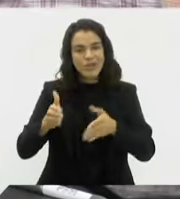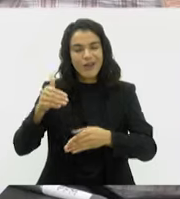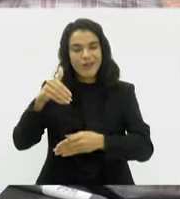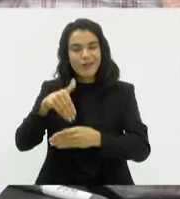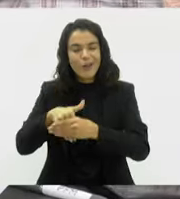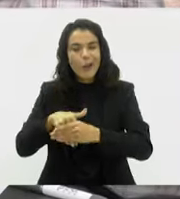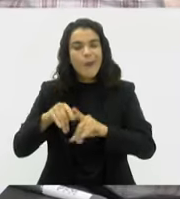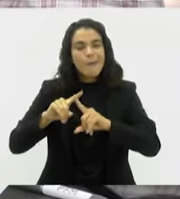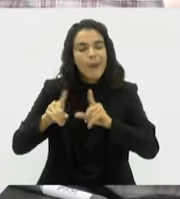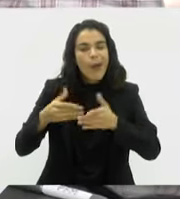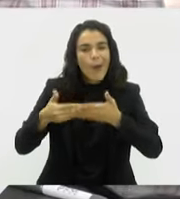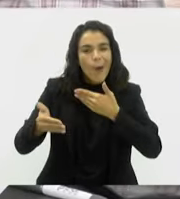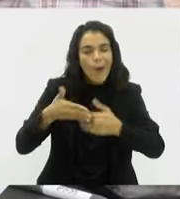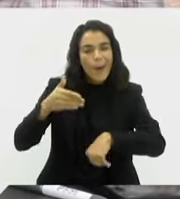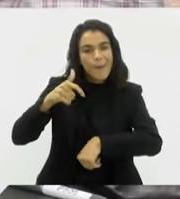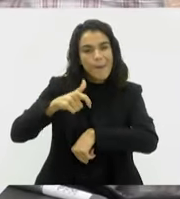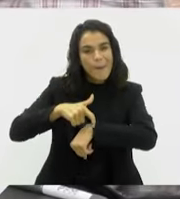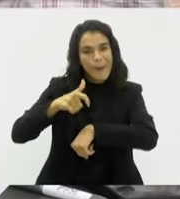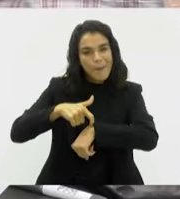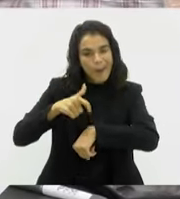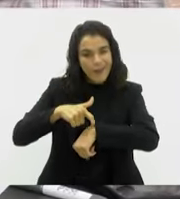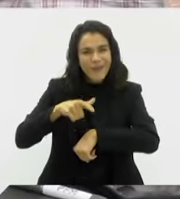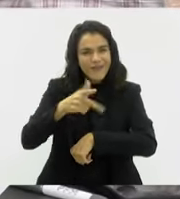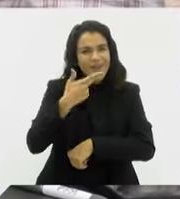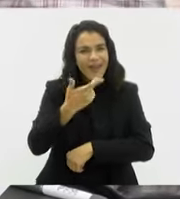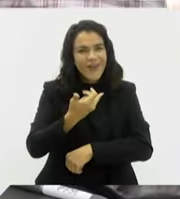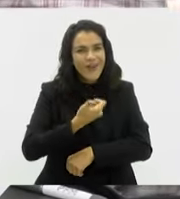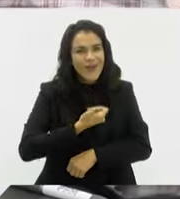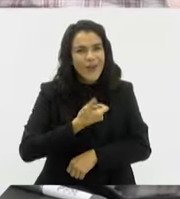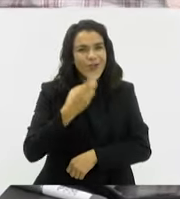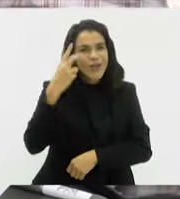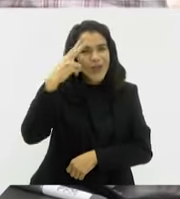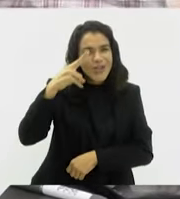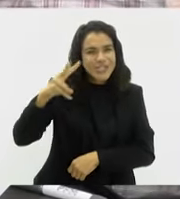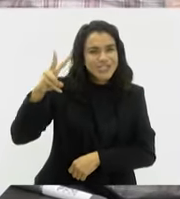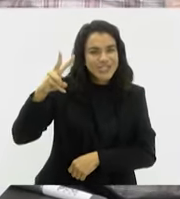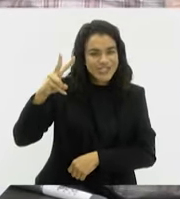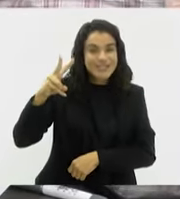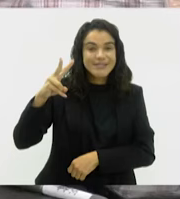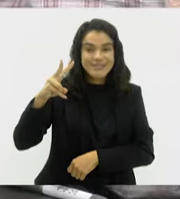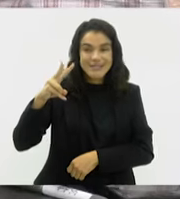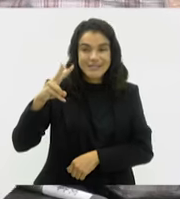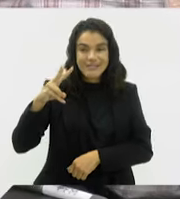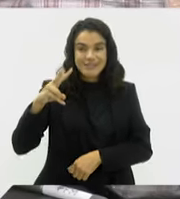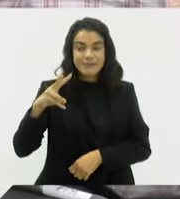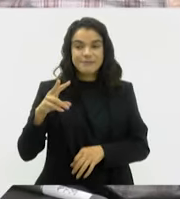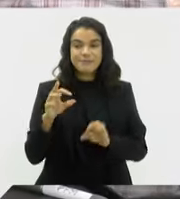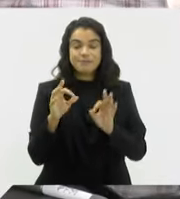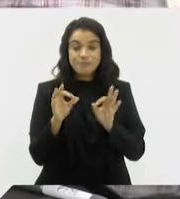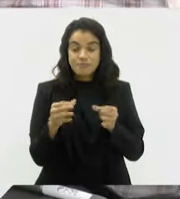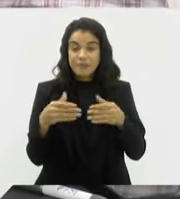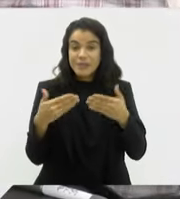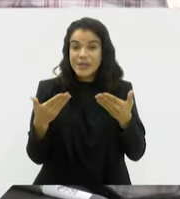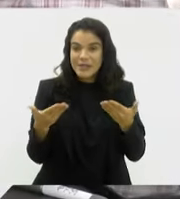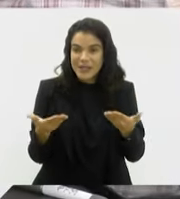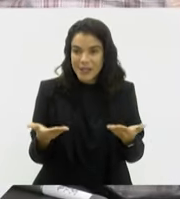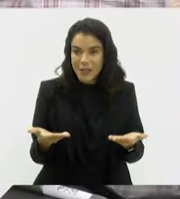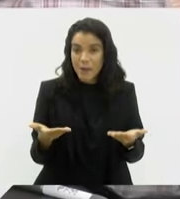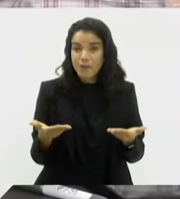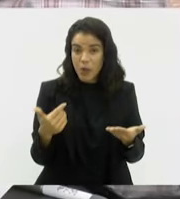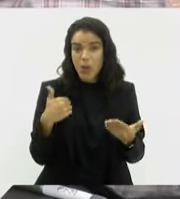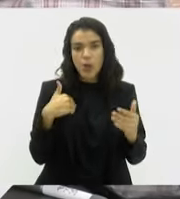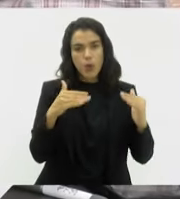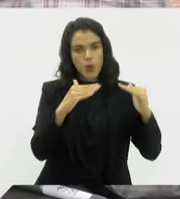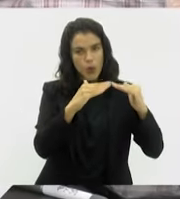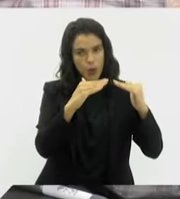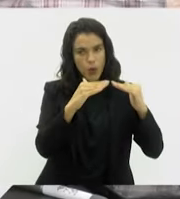qualquer momento, antes da votação, Vossa Excelência falou isso no plenário, tem 2 dias. Porque me filiou a interpretação do deputado Luiz Paulo. Então, aqui, eu quero dizer que eu